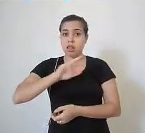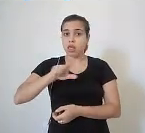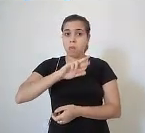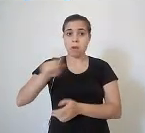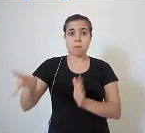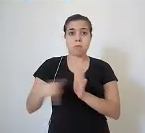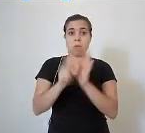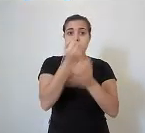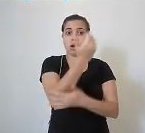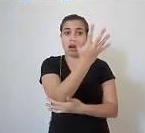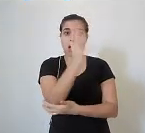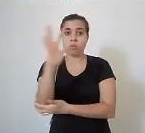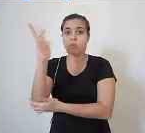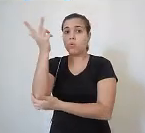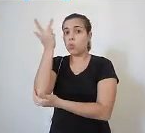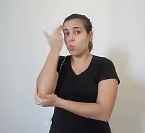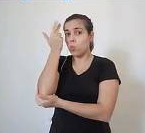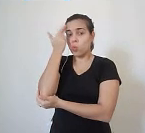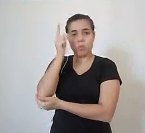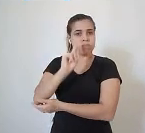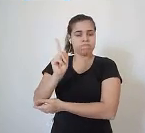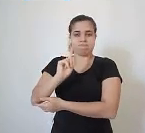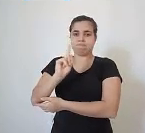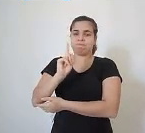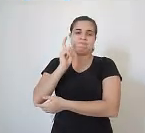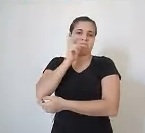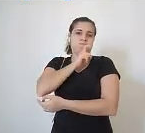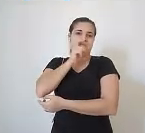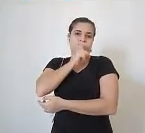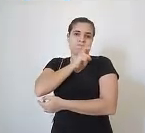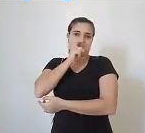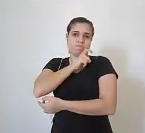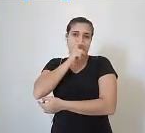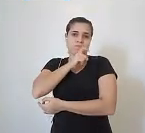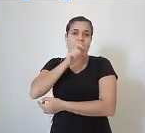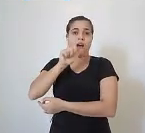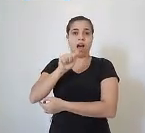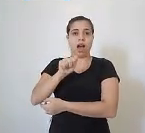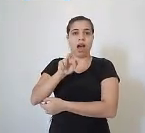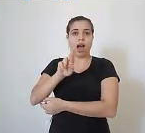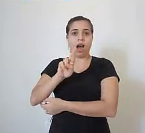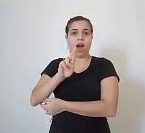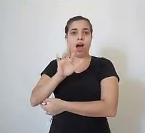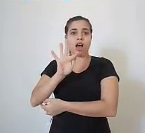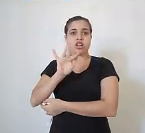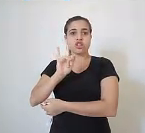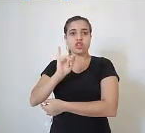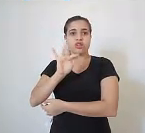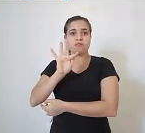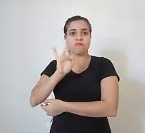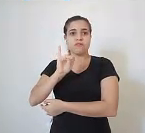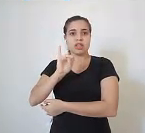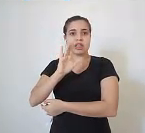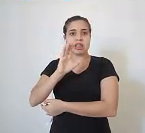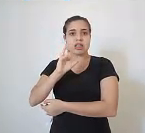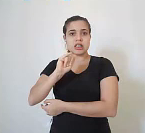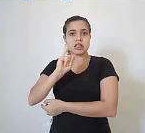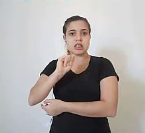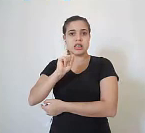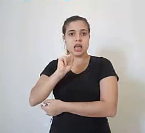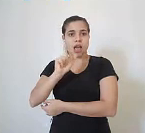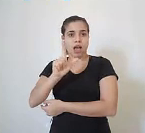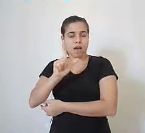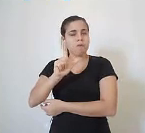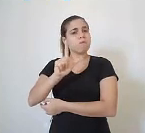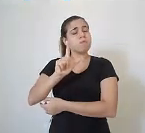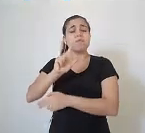provavelmente as espécies que ali habitam seriam levadas, sumiriam, morreriam, né? Não conseguiriam